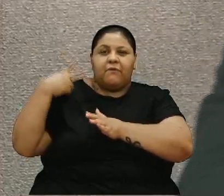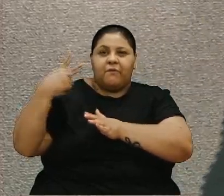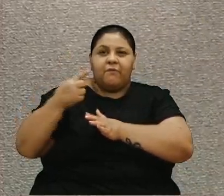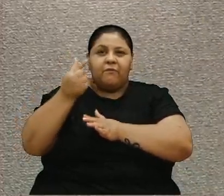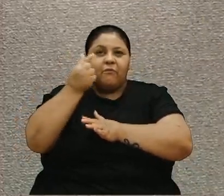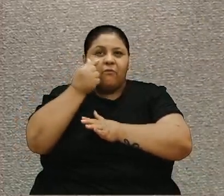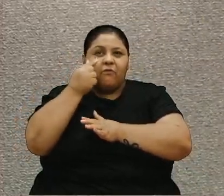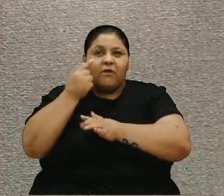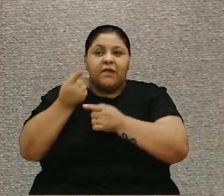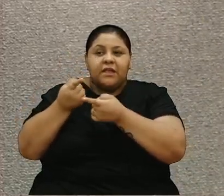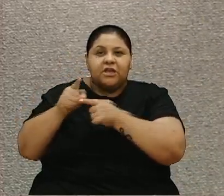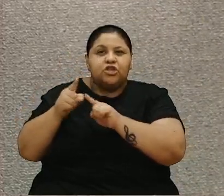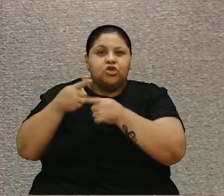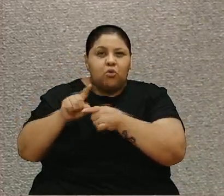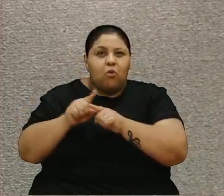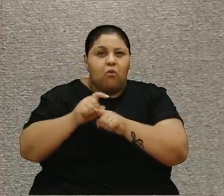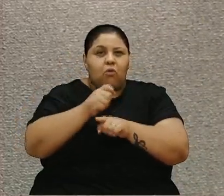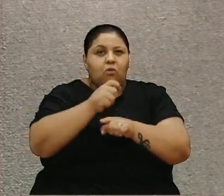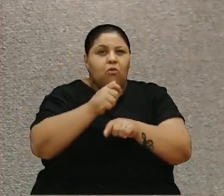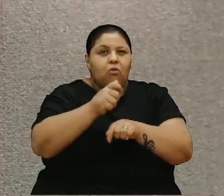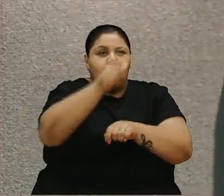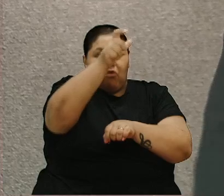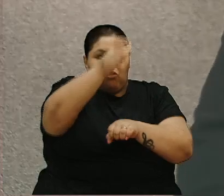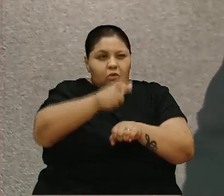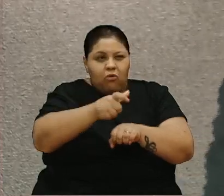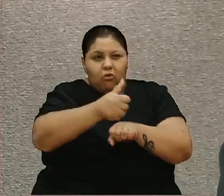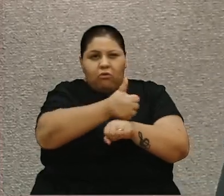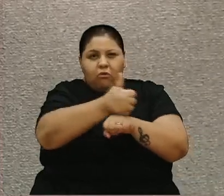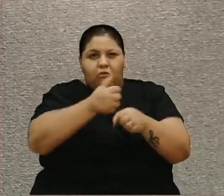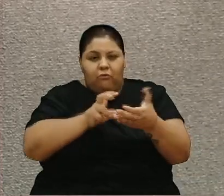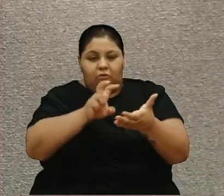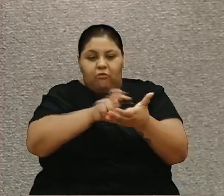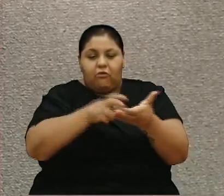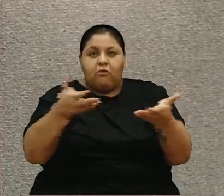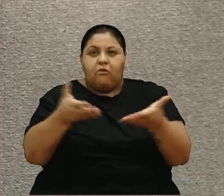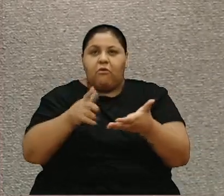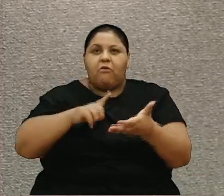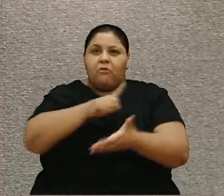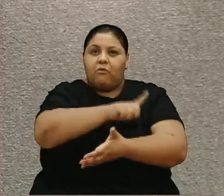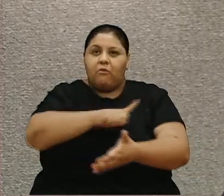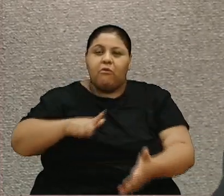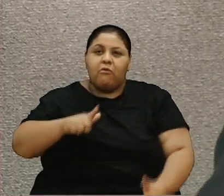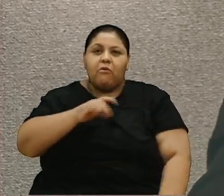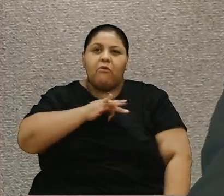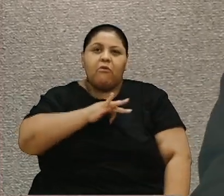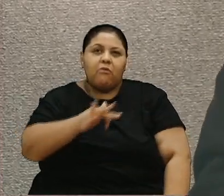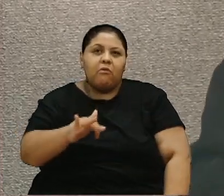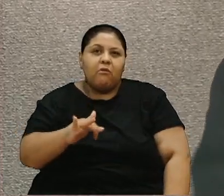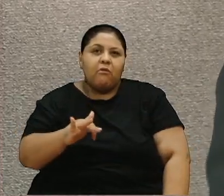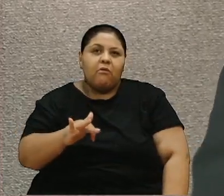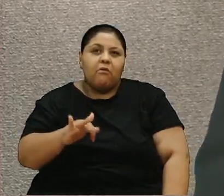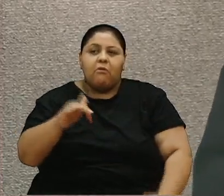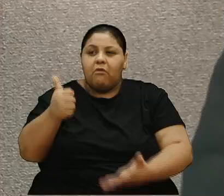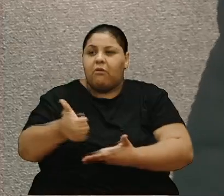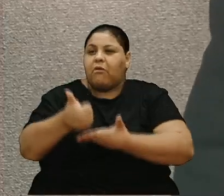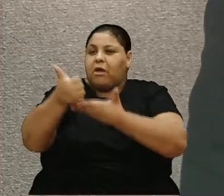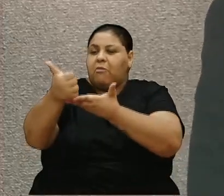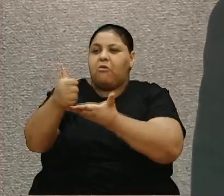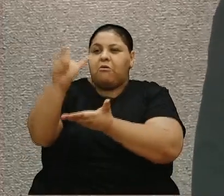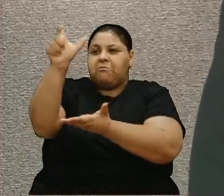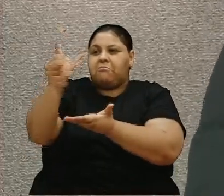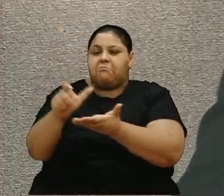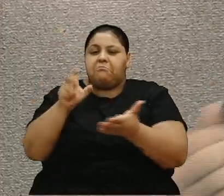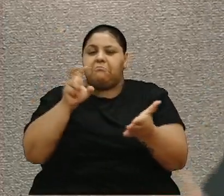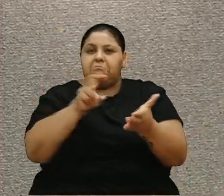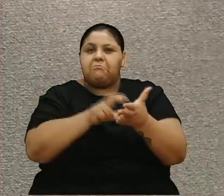que criticou os banqueiros, só que agora nós temos aqui o governo federal que apoia os banqueiros.